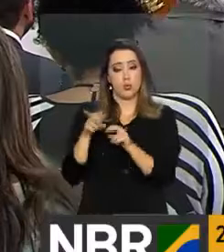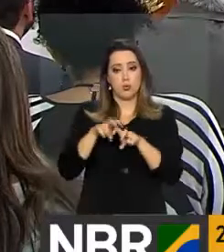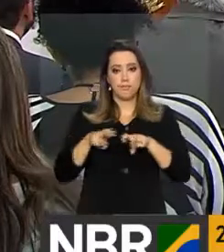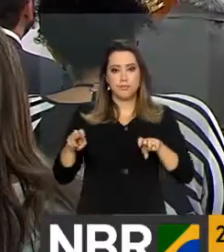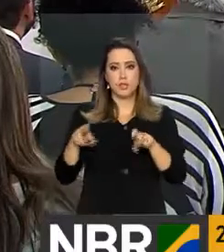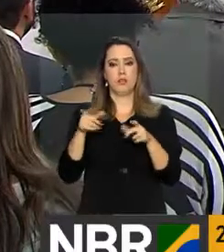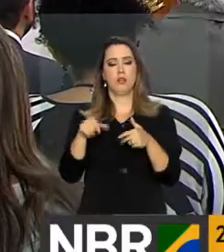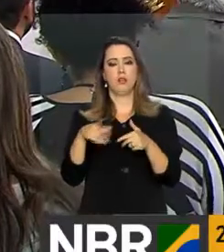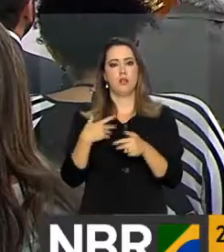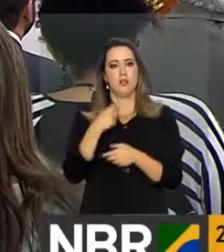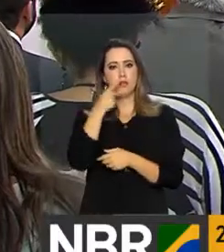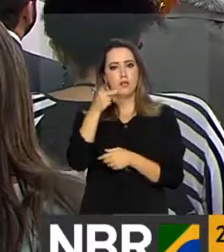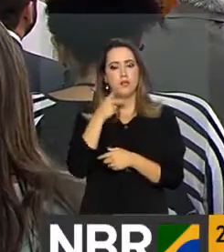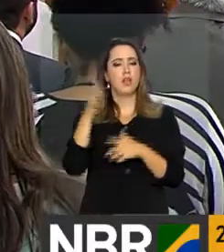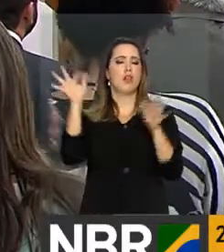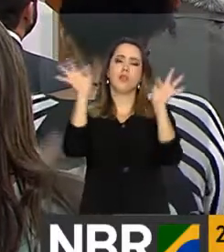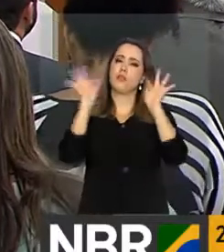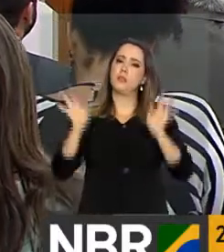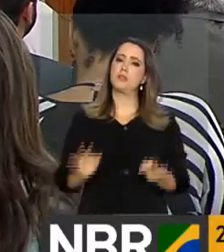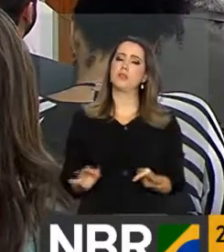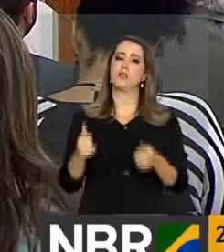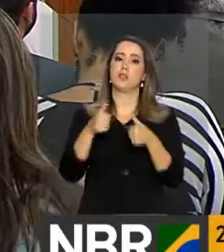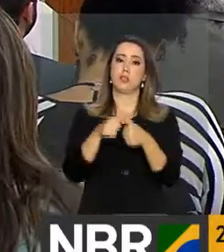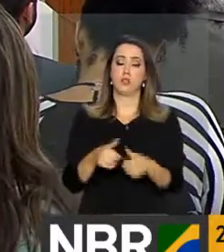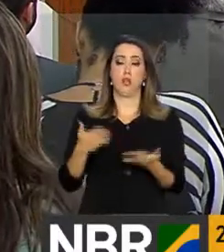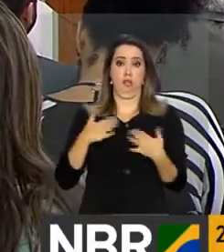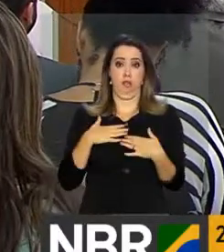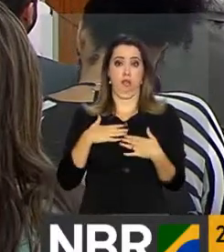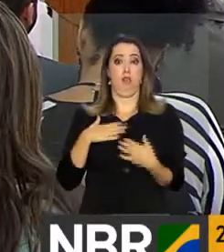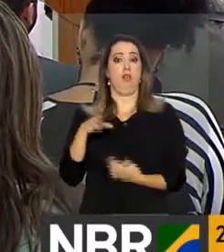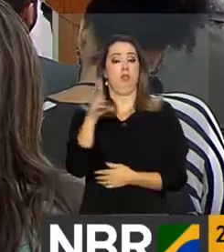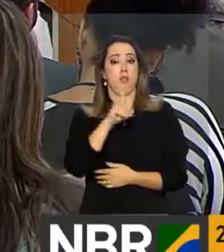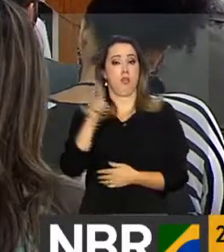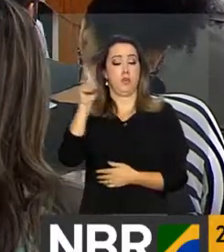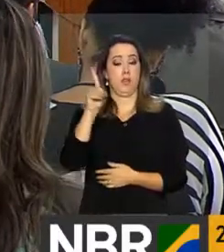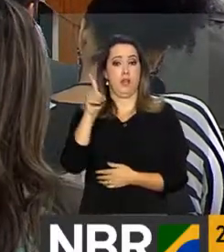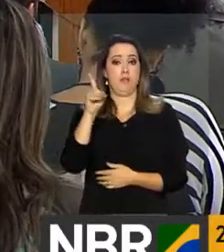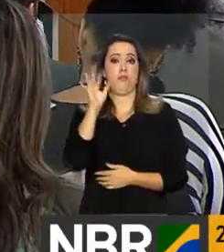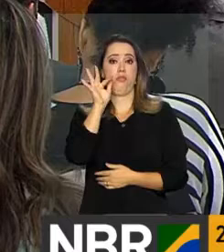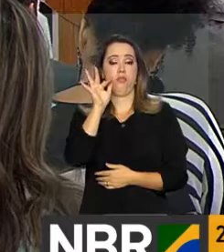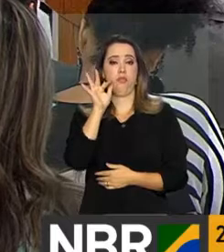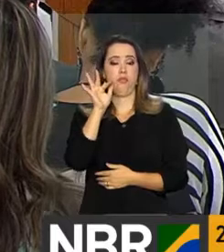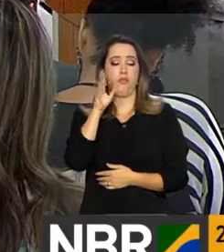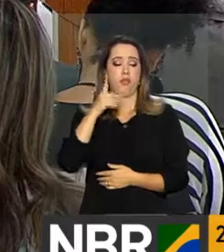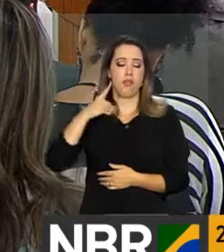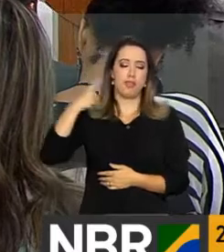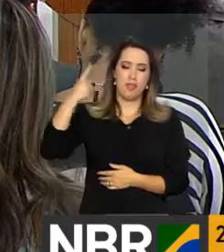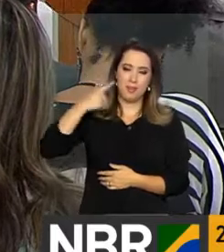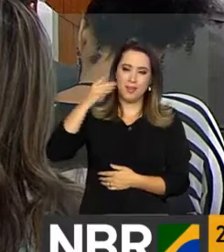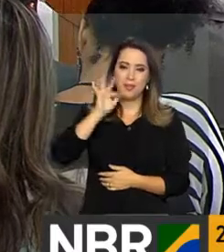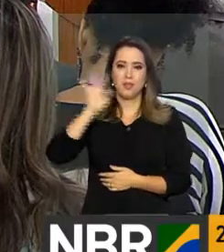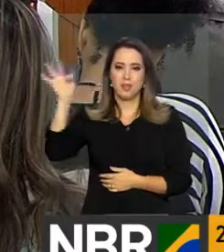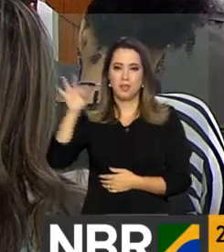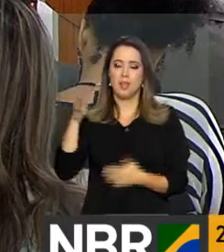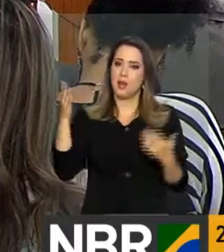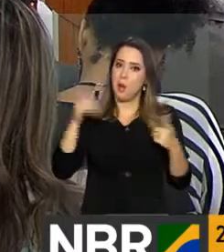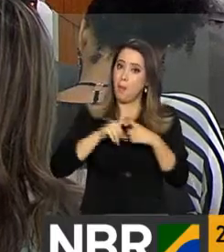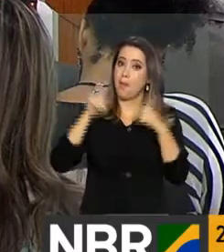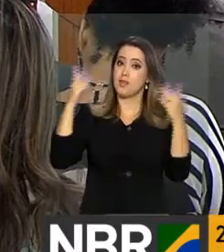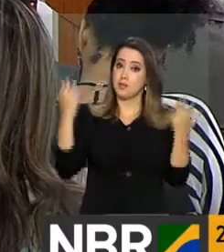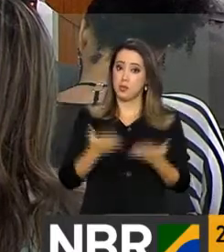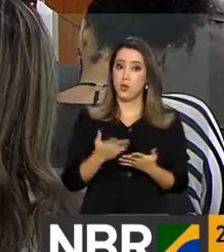em breves palavras da felicidade de como deputado federal como presidente da câmara mas podendo responder hoje